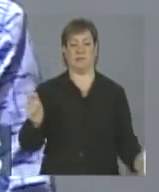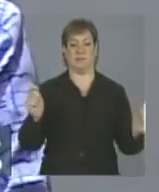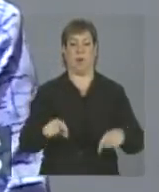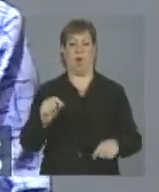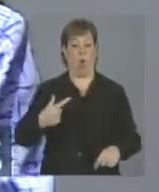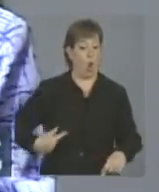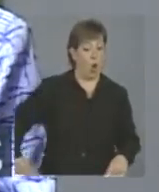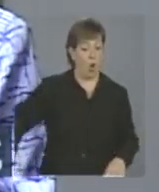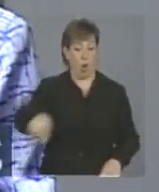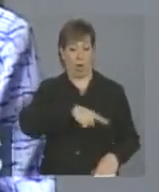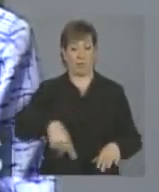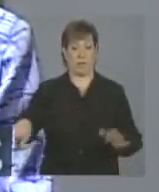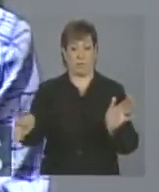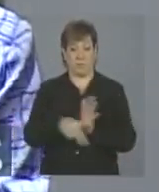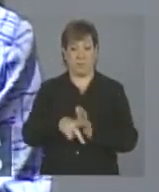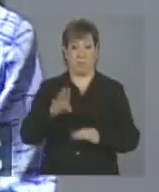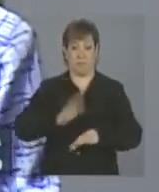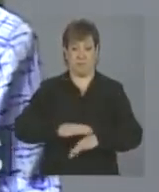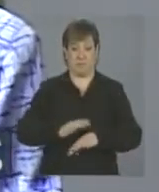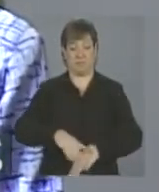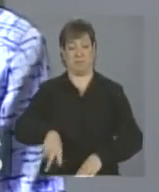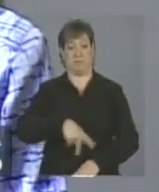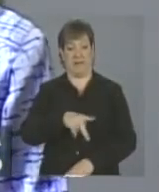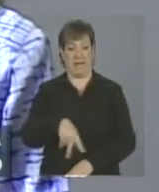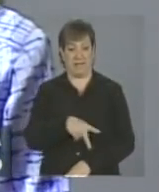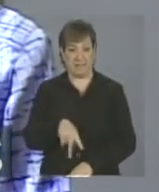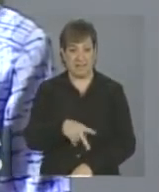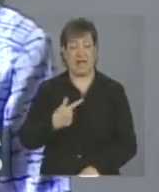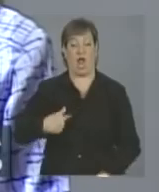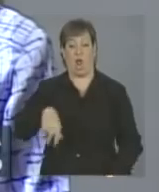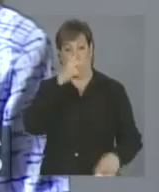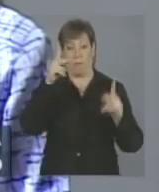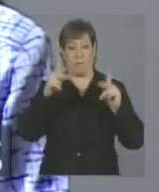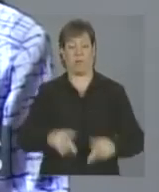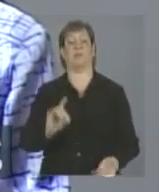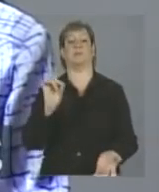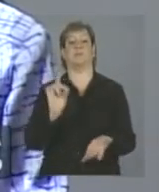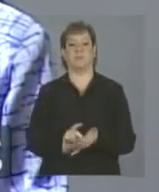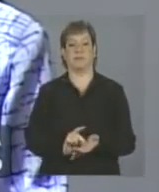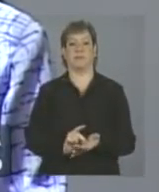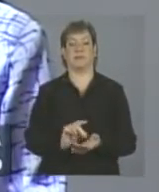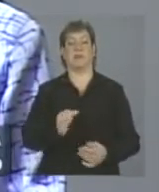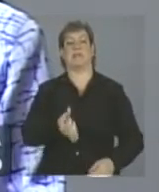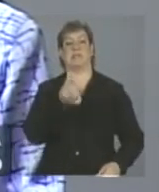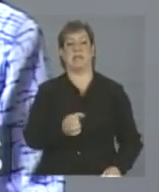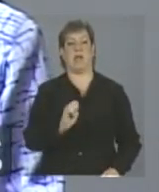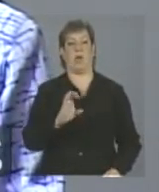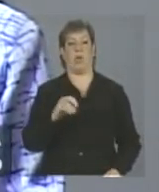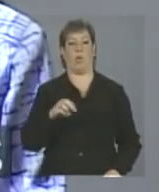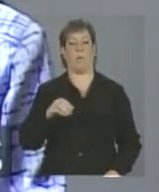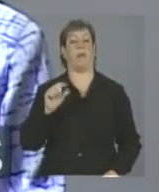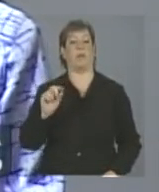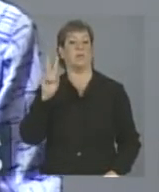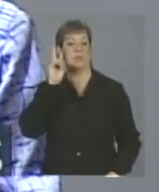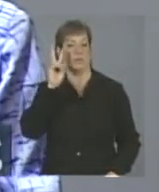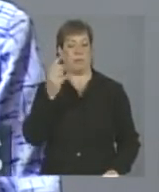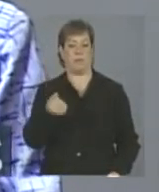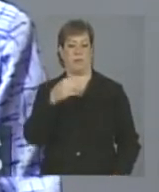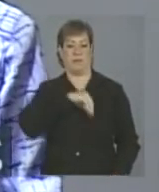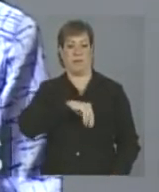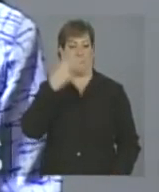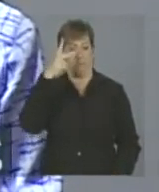nosso país, do ponto de vista da nossa população, de fato, a sexta economia em matéria de renda